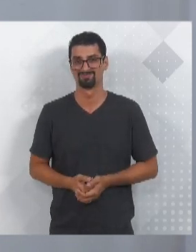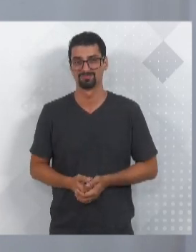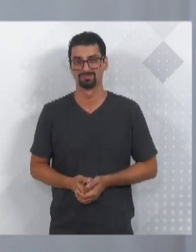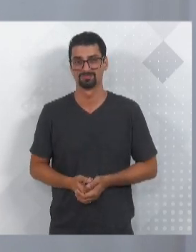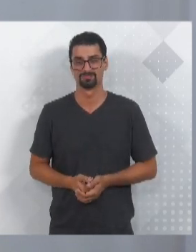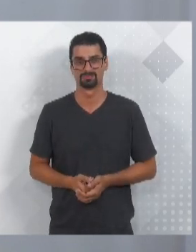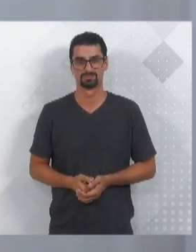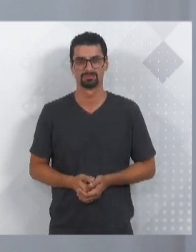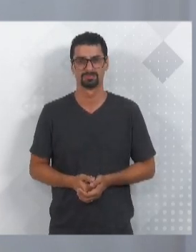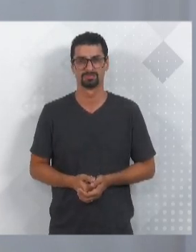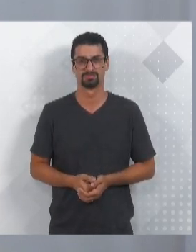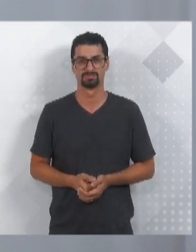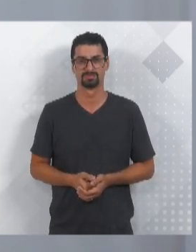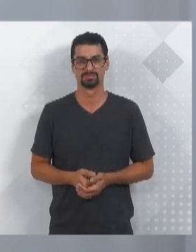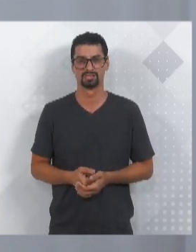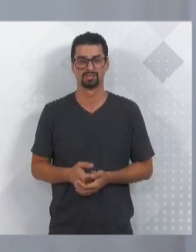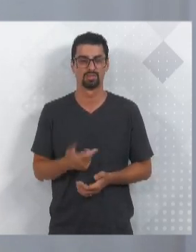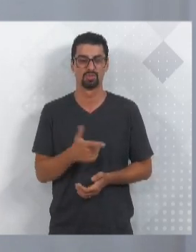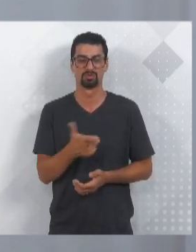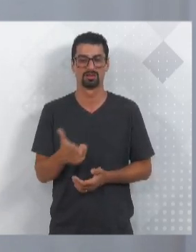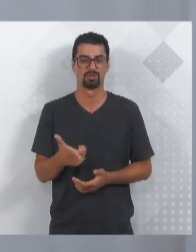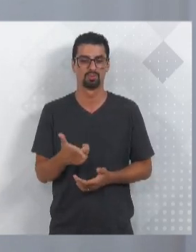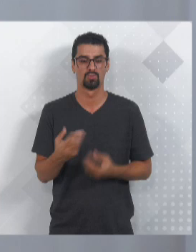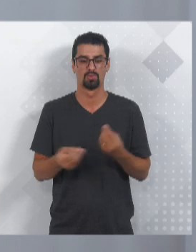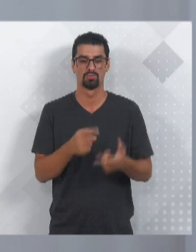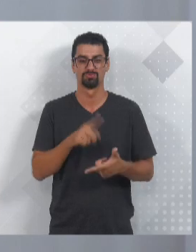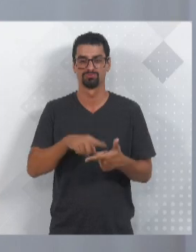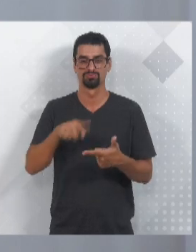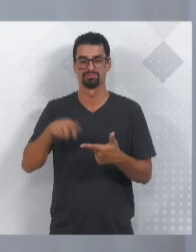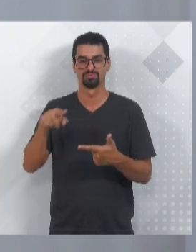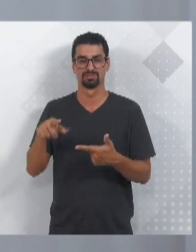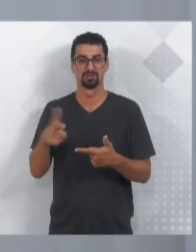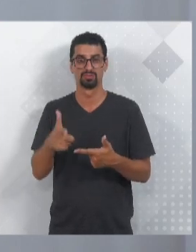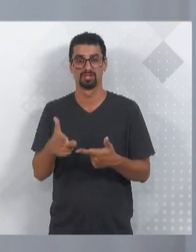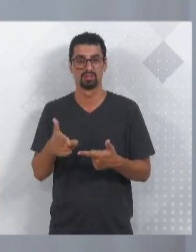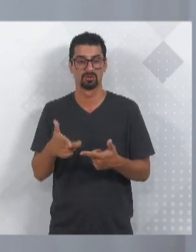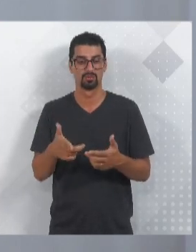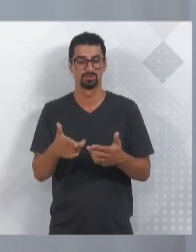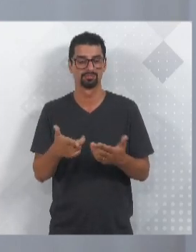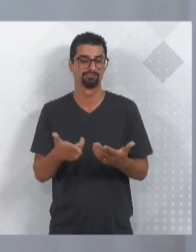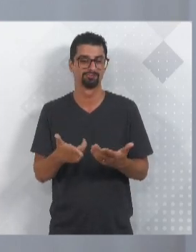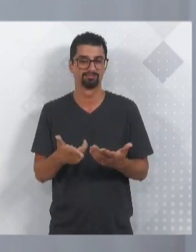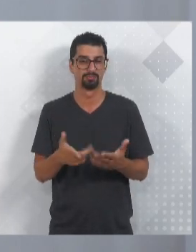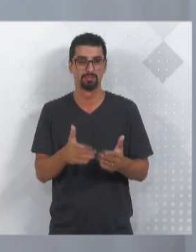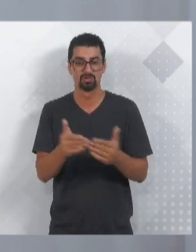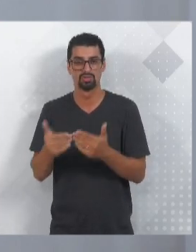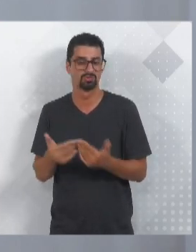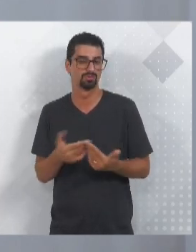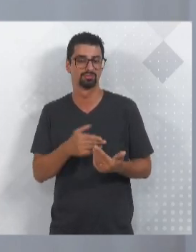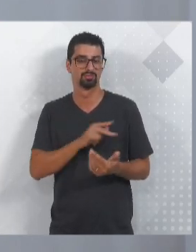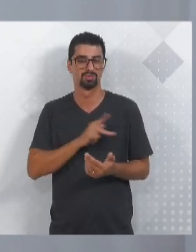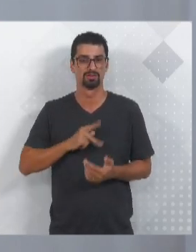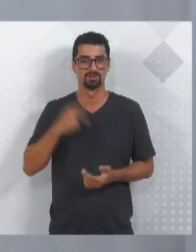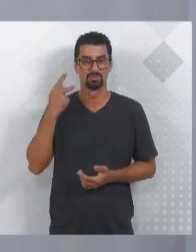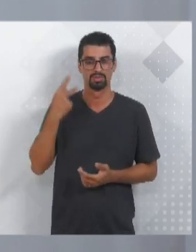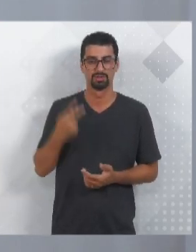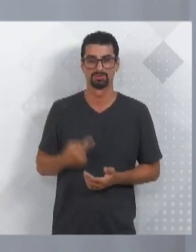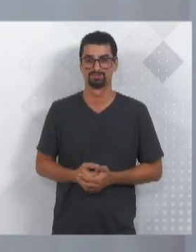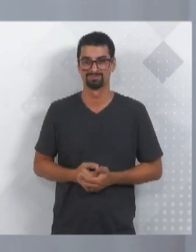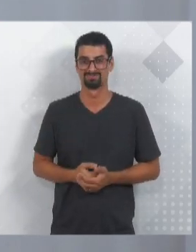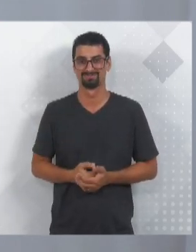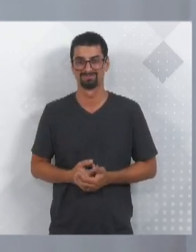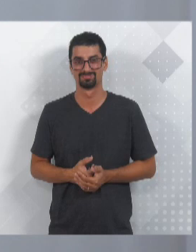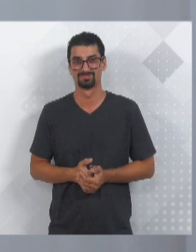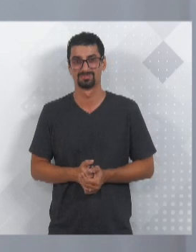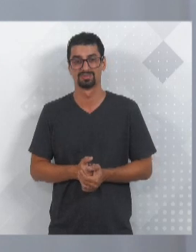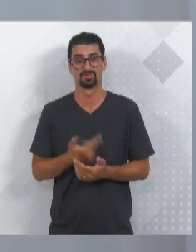eu não crio indicadores, eu não crio demanda de política pública, eu não tenho por que